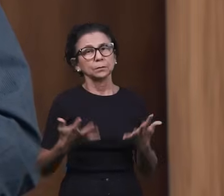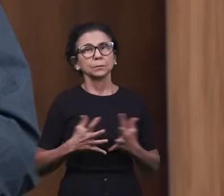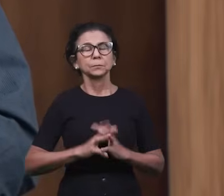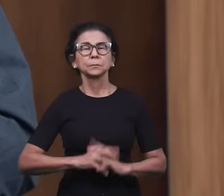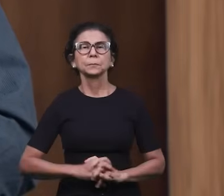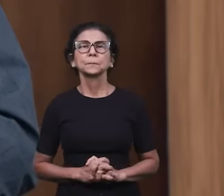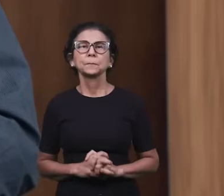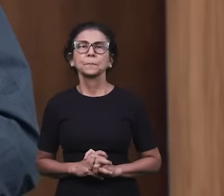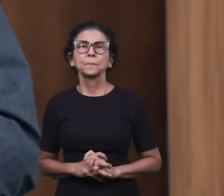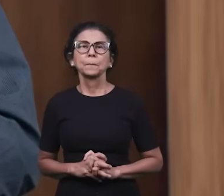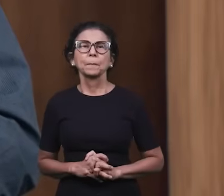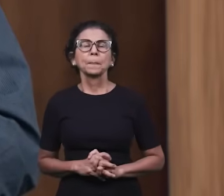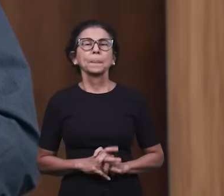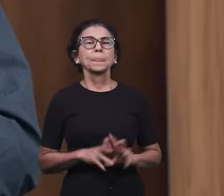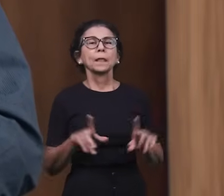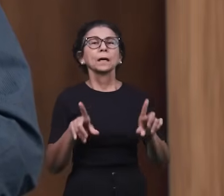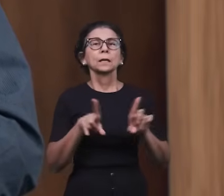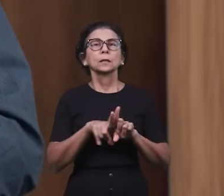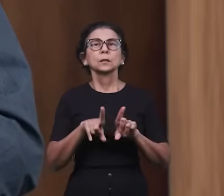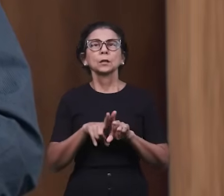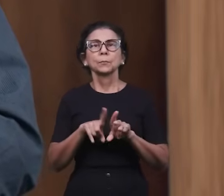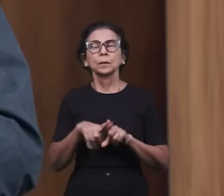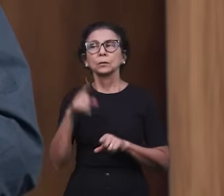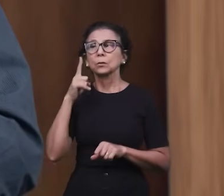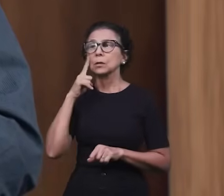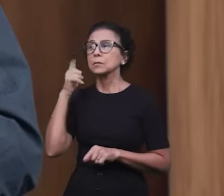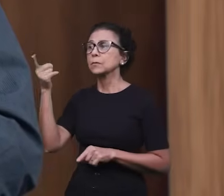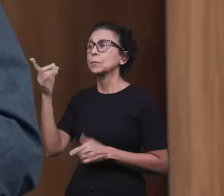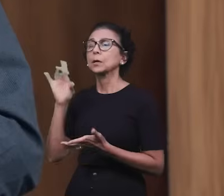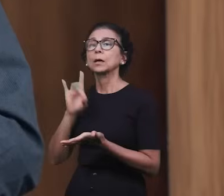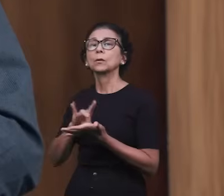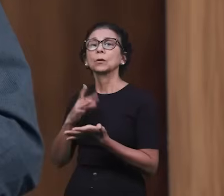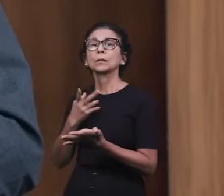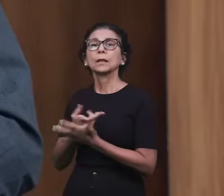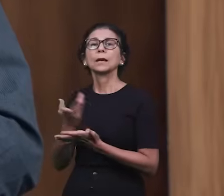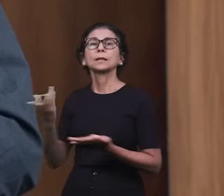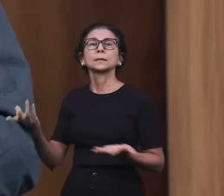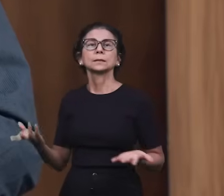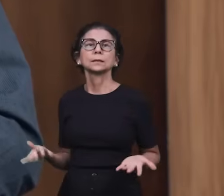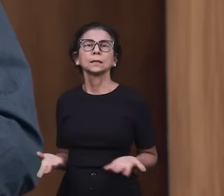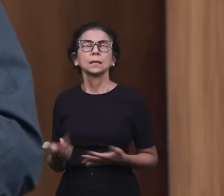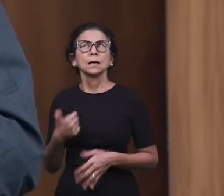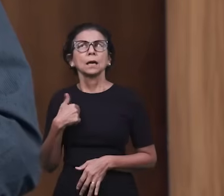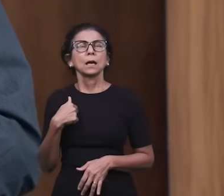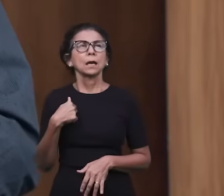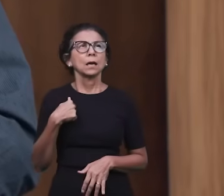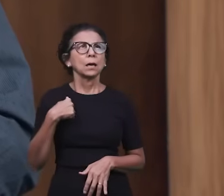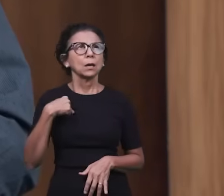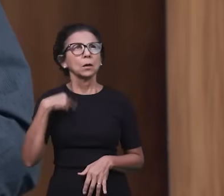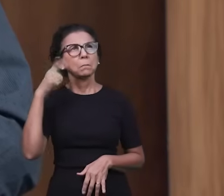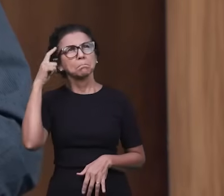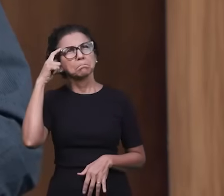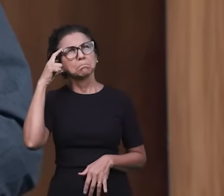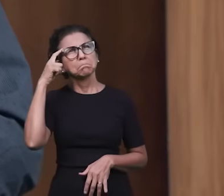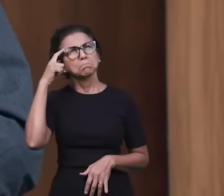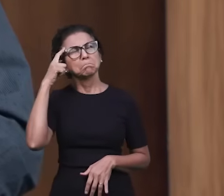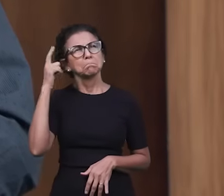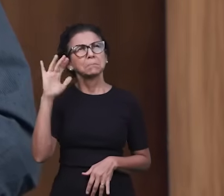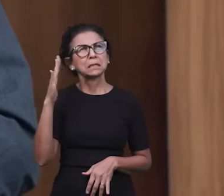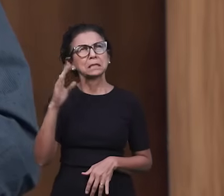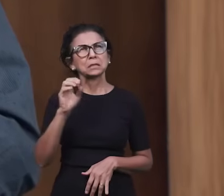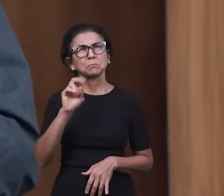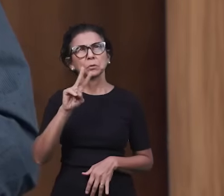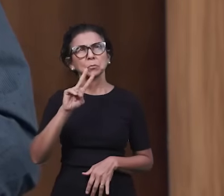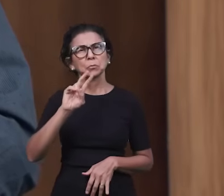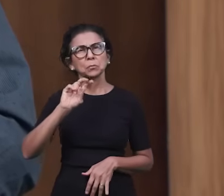sobre abelhas, criação de abelhas, as colmeias. E estamos recebendo aqui